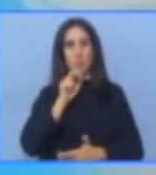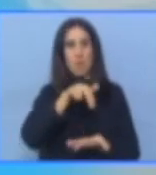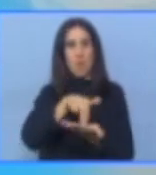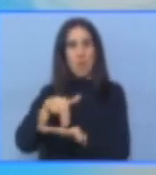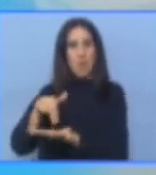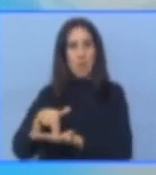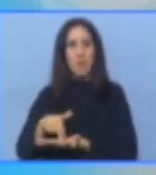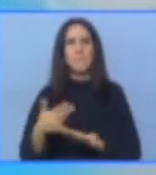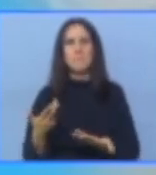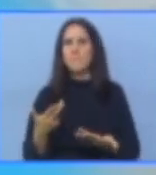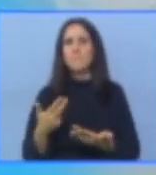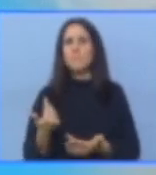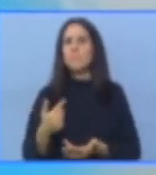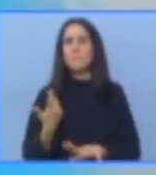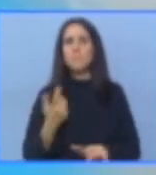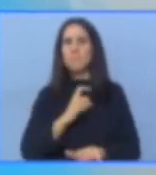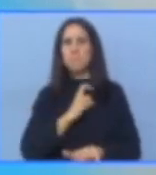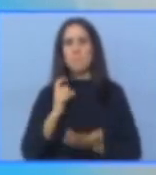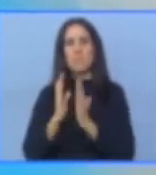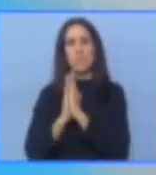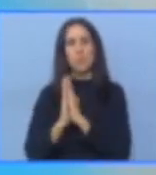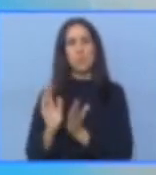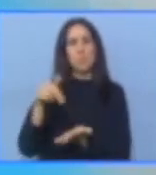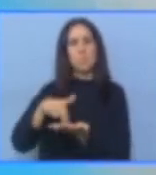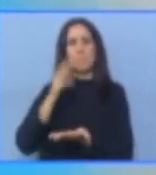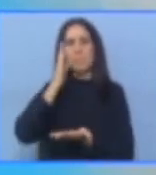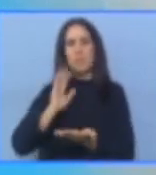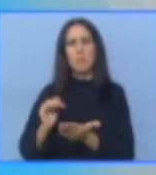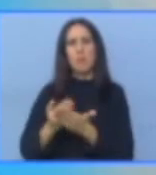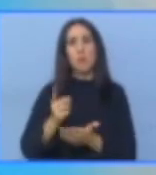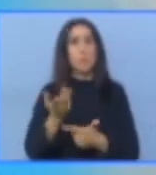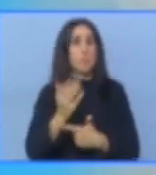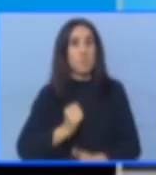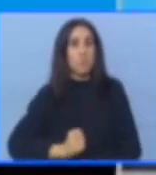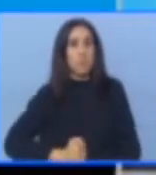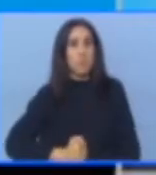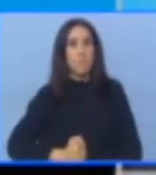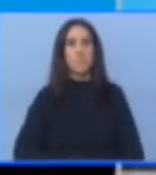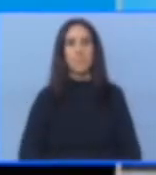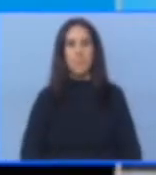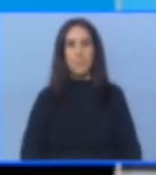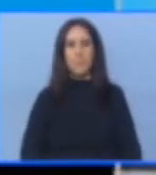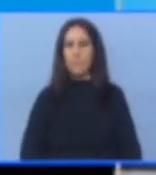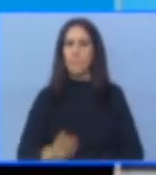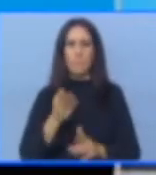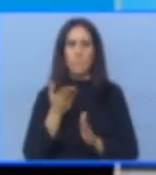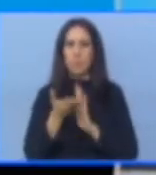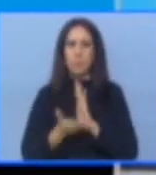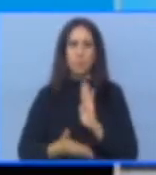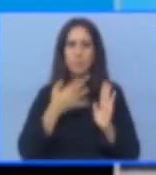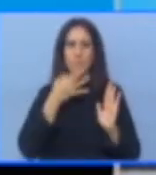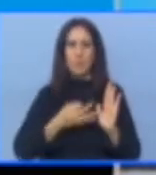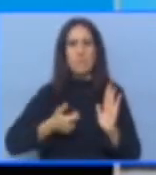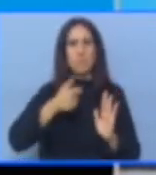Que papel continua a desempenhar a presença do religioso em meio militar, nomeadamente católico? De todos os âmbitos. Em primeiro lugar, até no